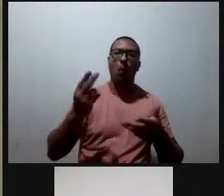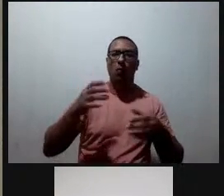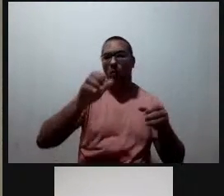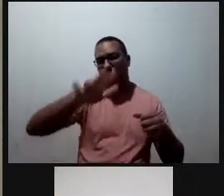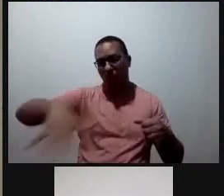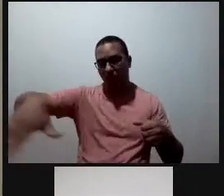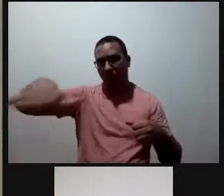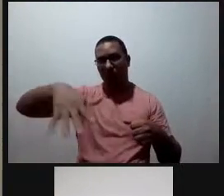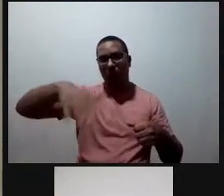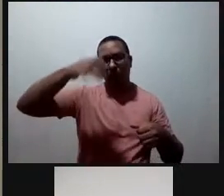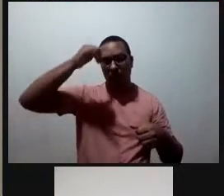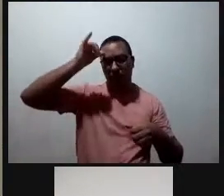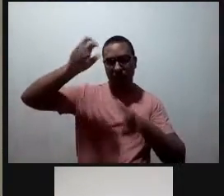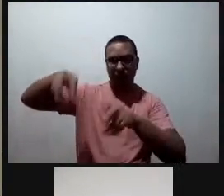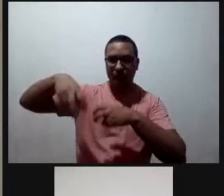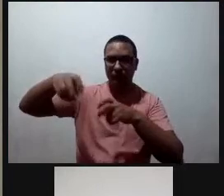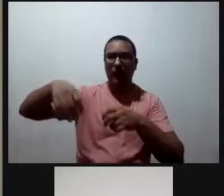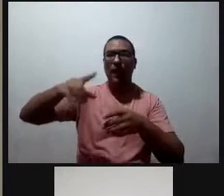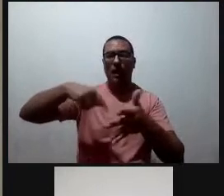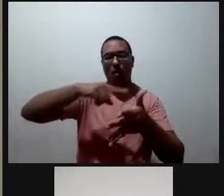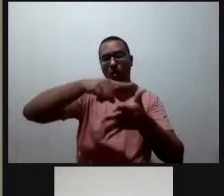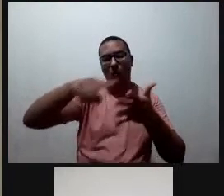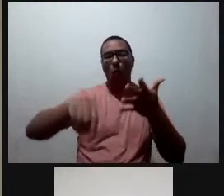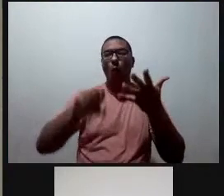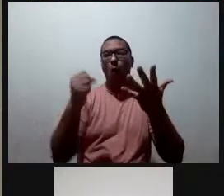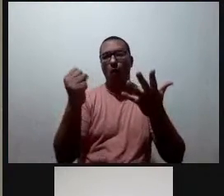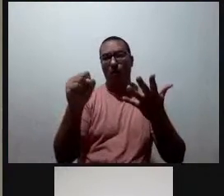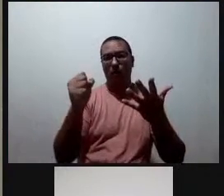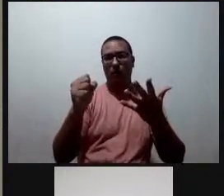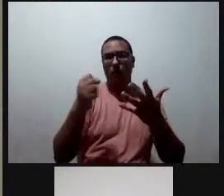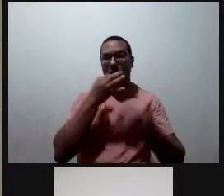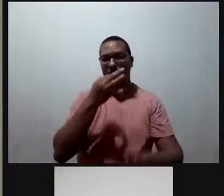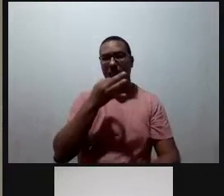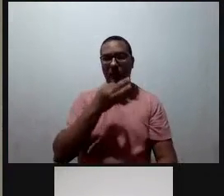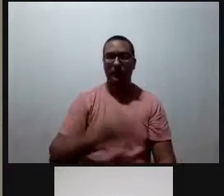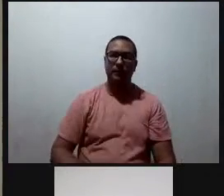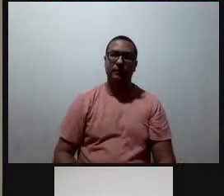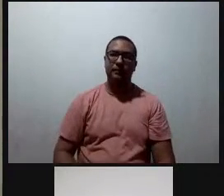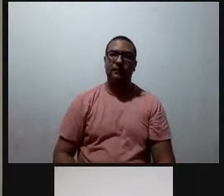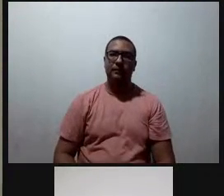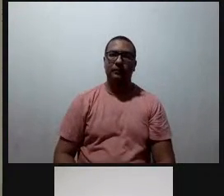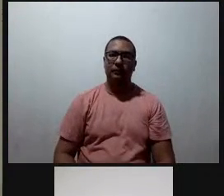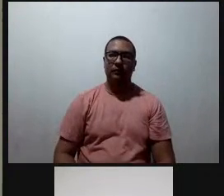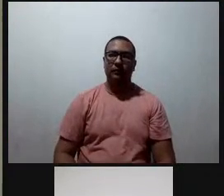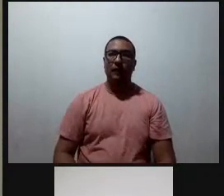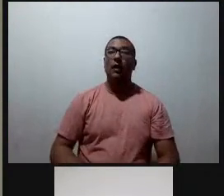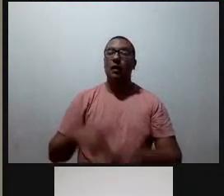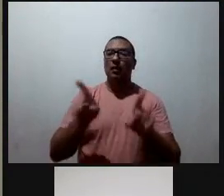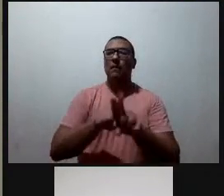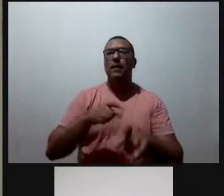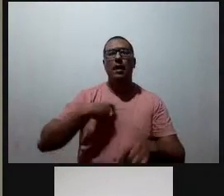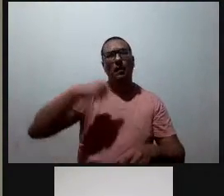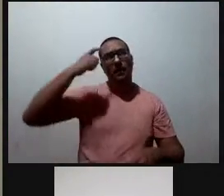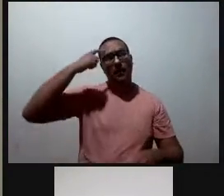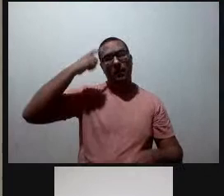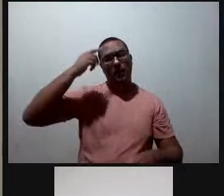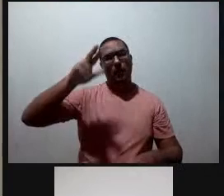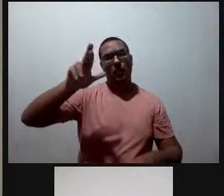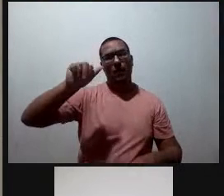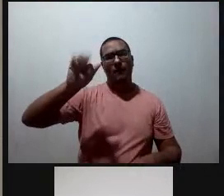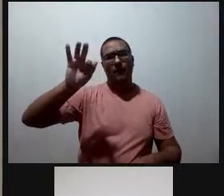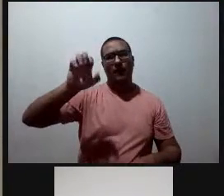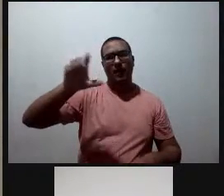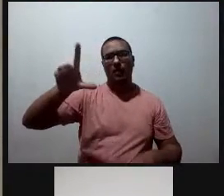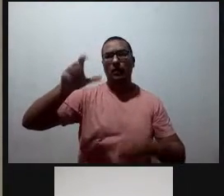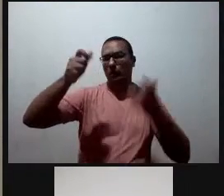campo. Então, essas são as 8 dimensões. Agora, eu até pensei que o professor Rafael ia fazer referência, mas, então,